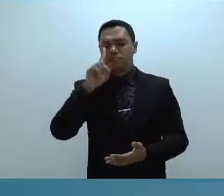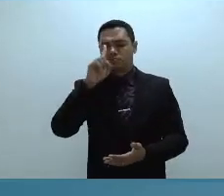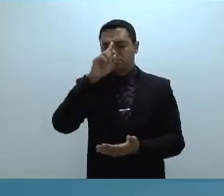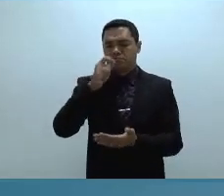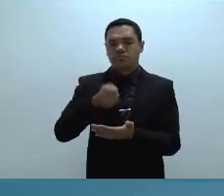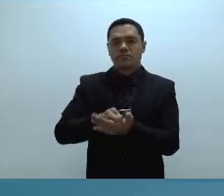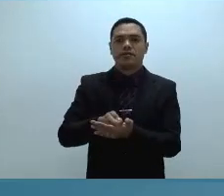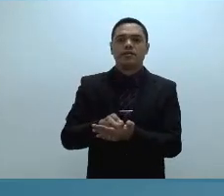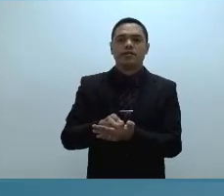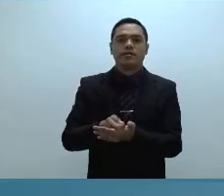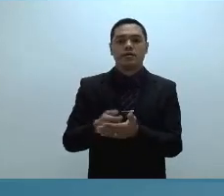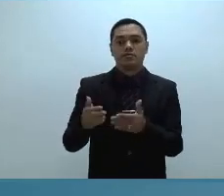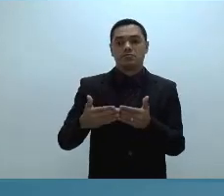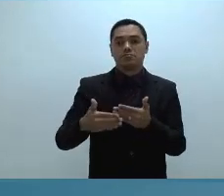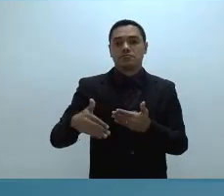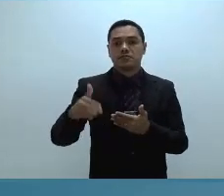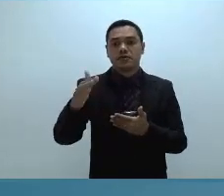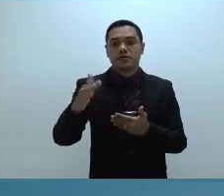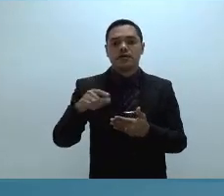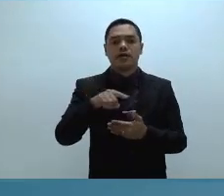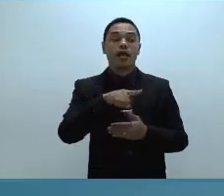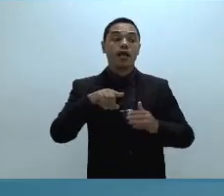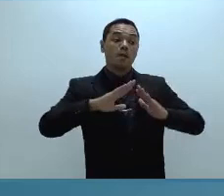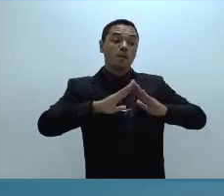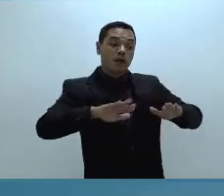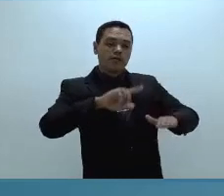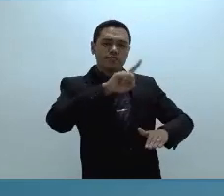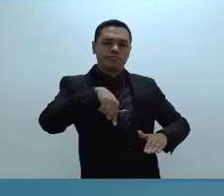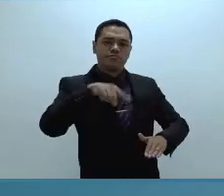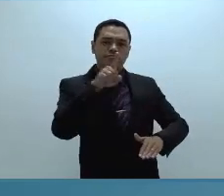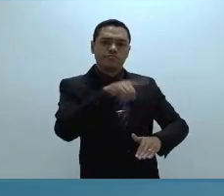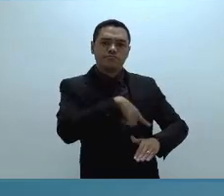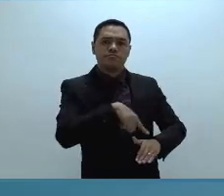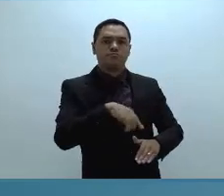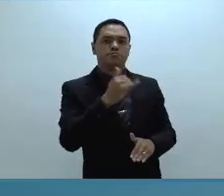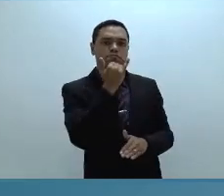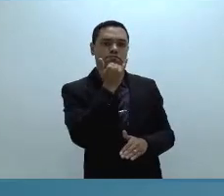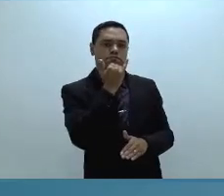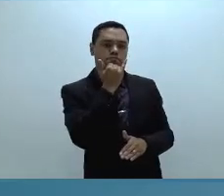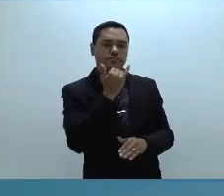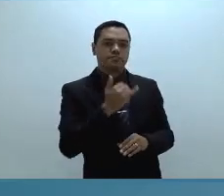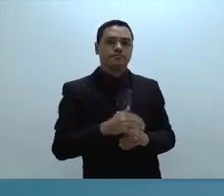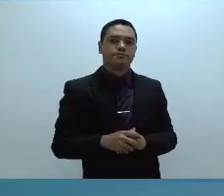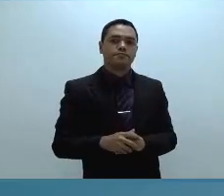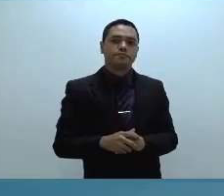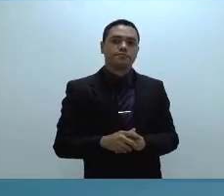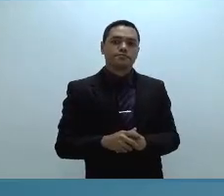decisão que inicialmente rejeitou a retratação